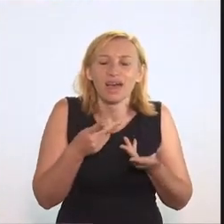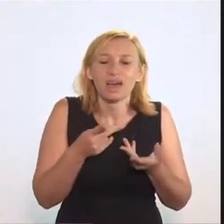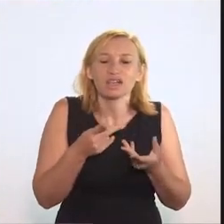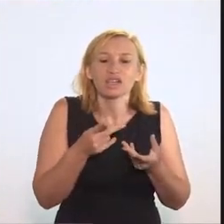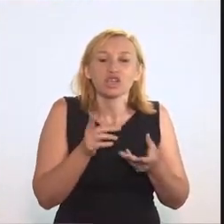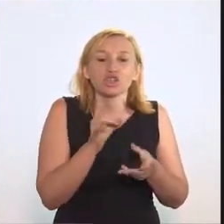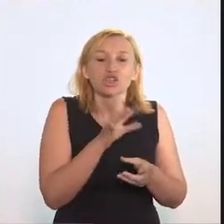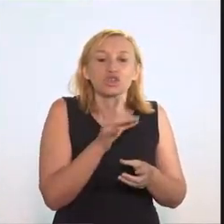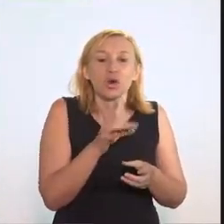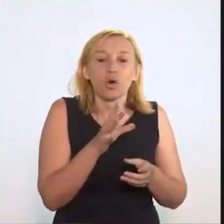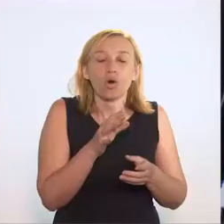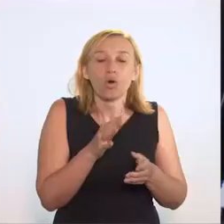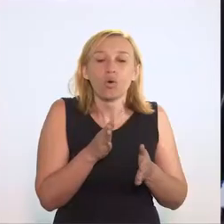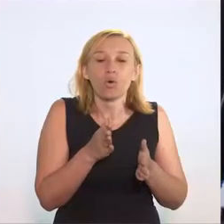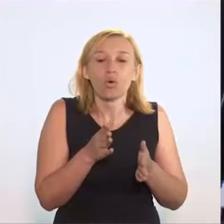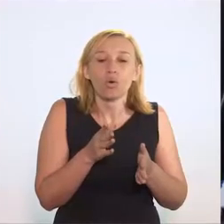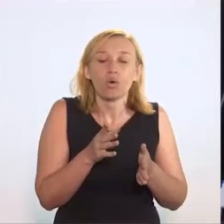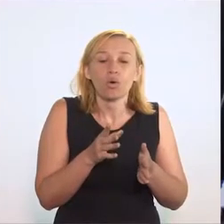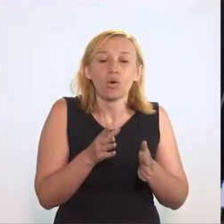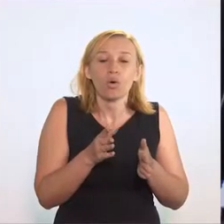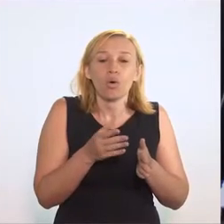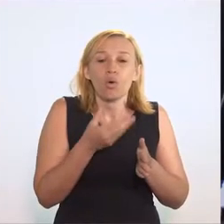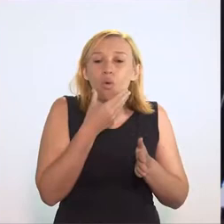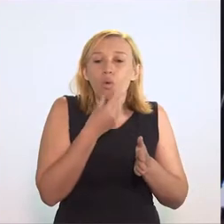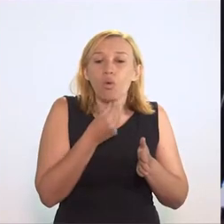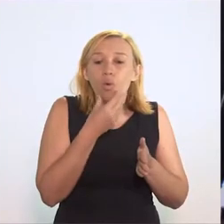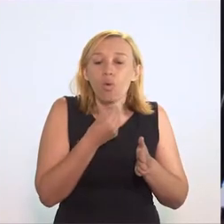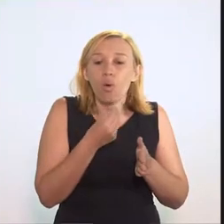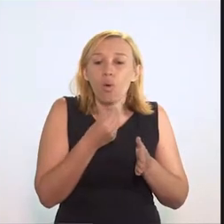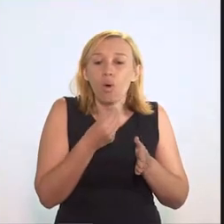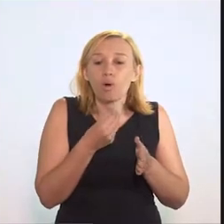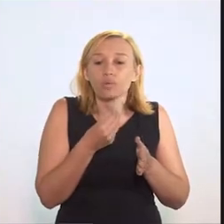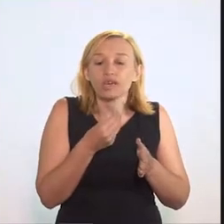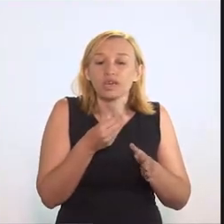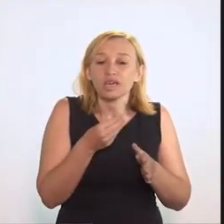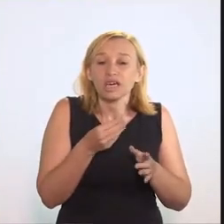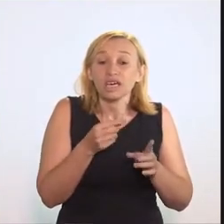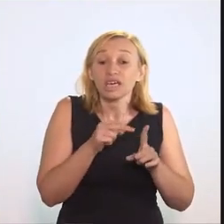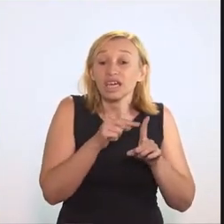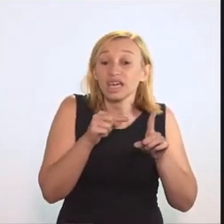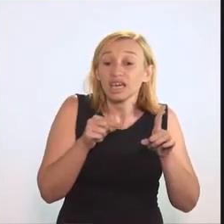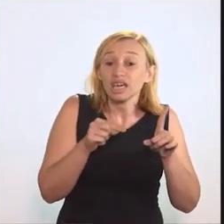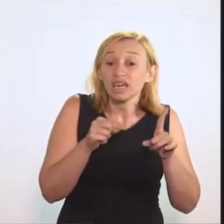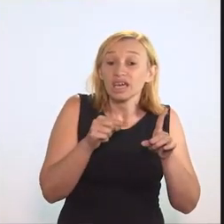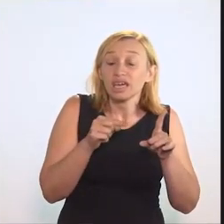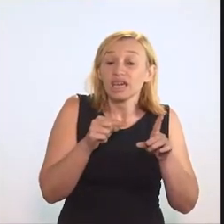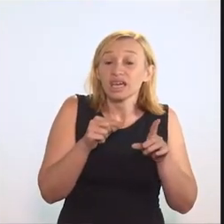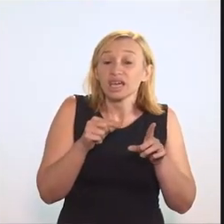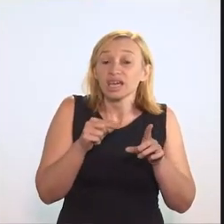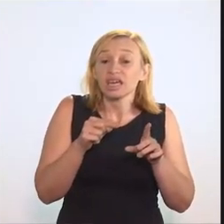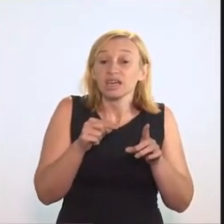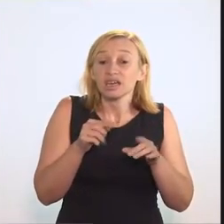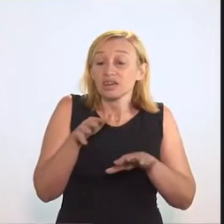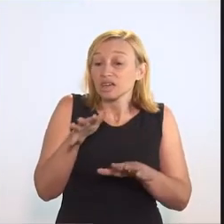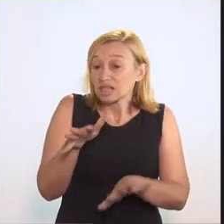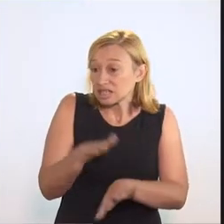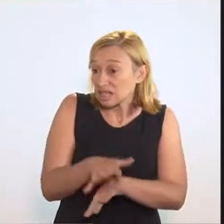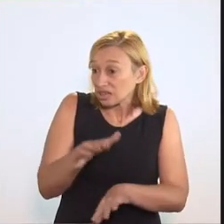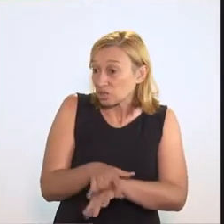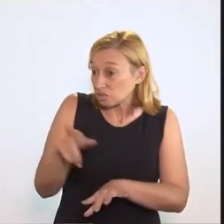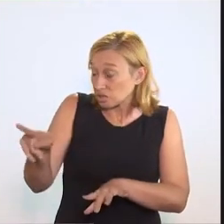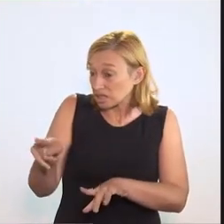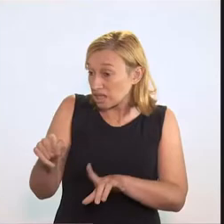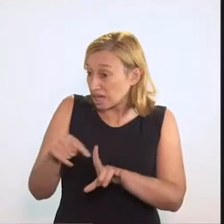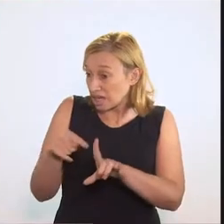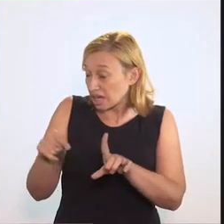gado? O reprodutor, uhum. Né? Assim, ele precisa necessariamente ser o pai. E ser pai não é uma ajuda,